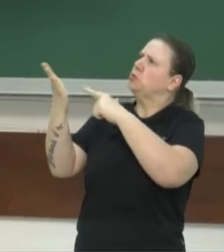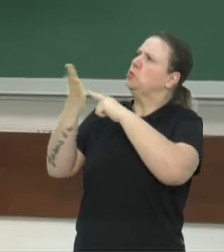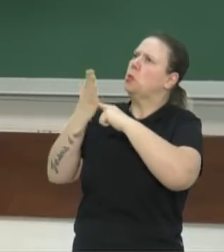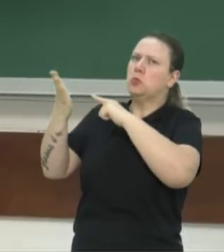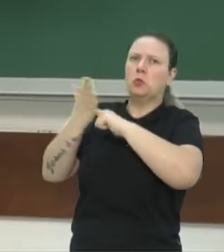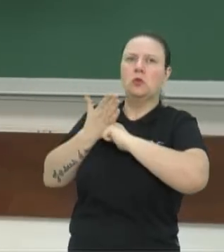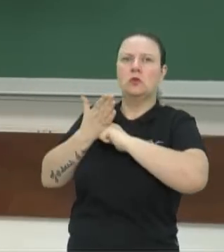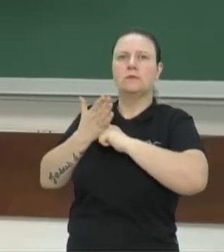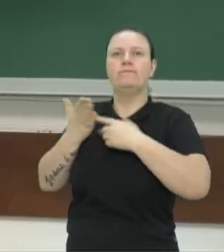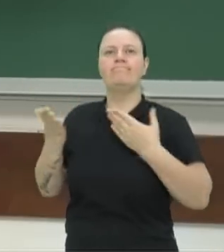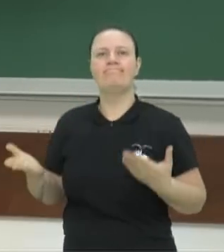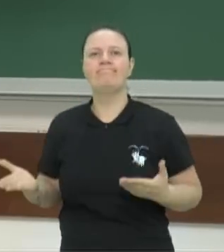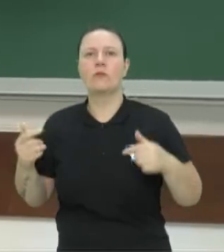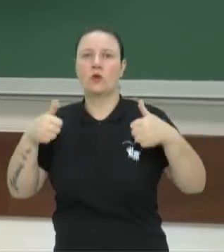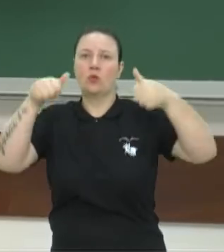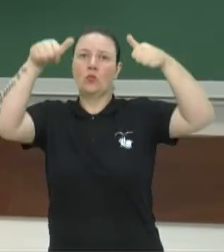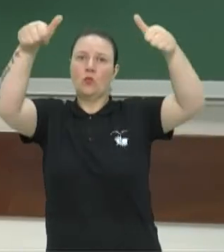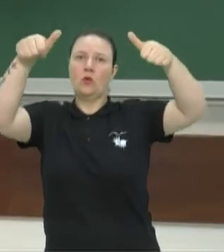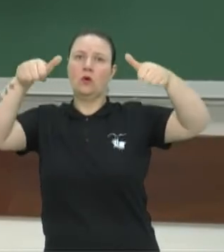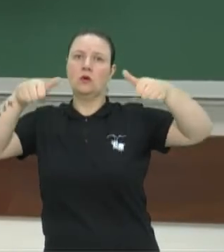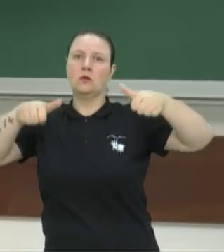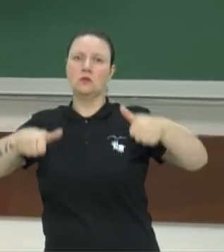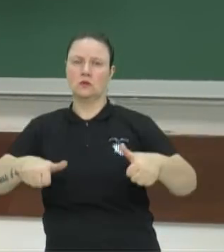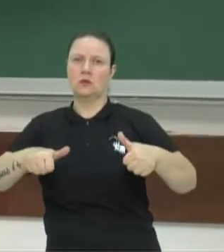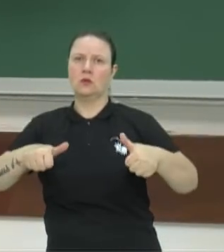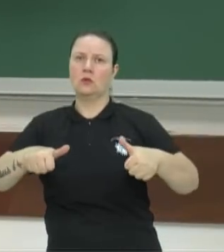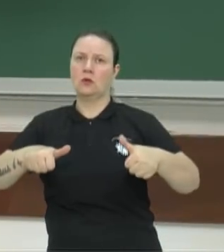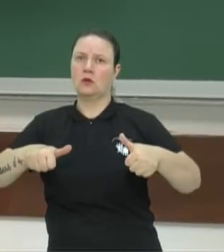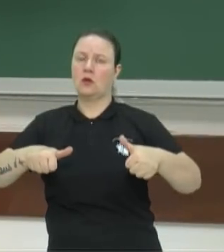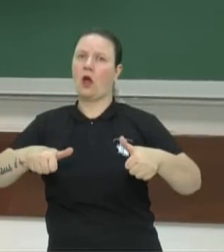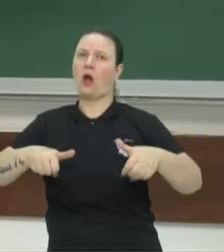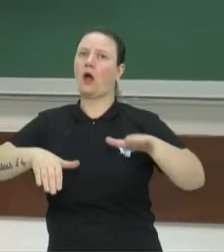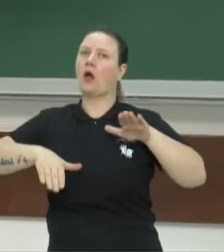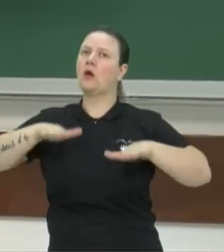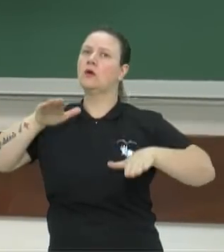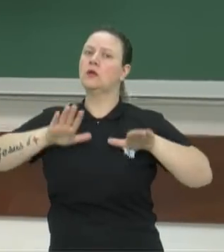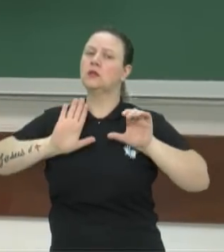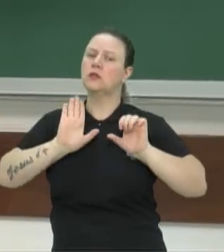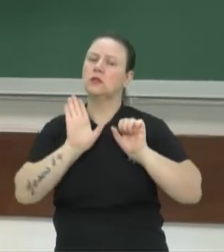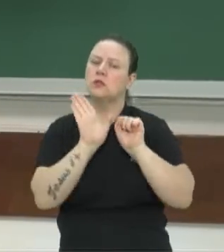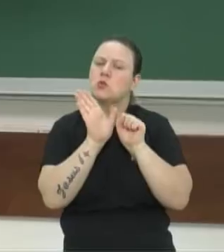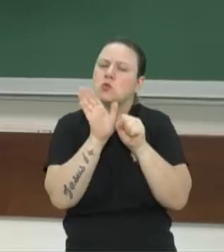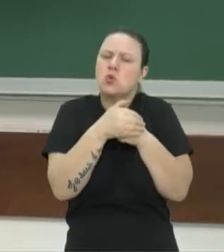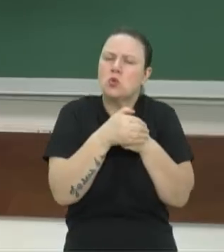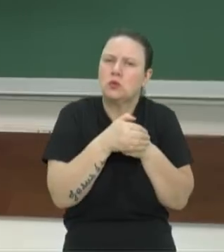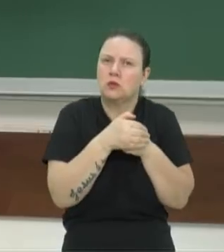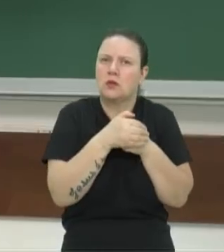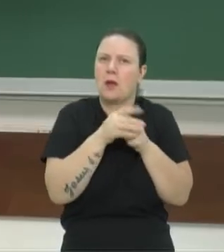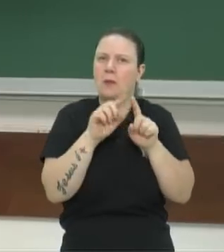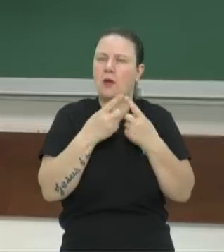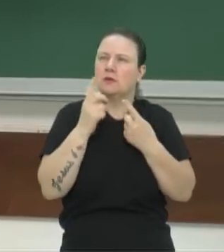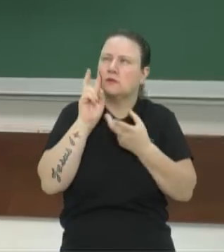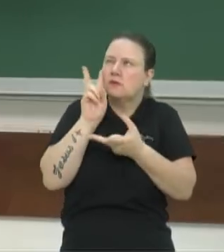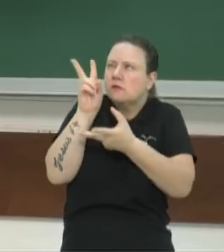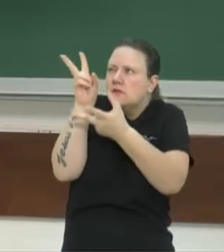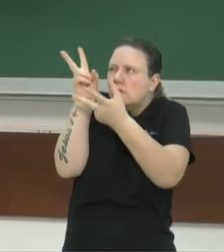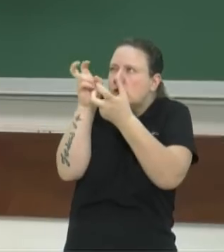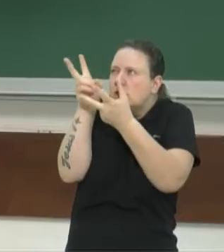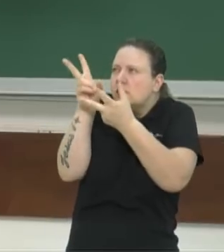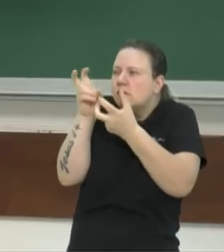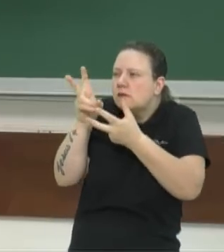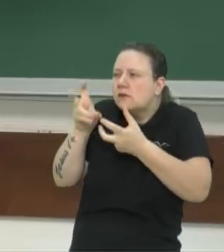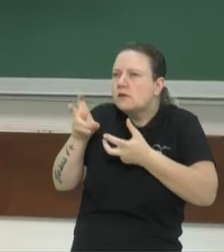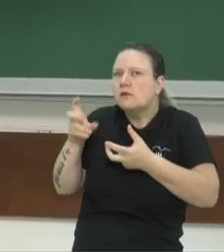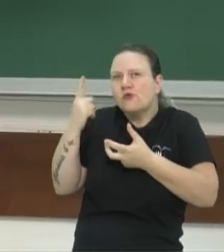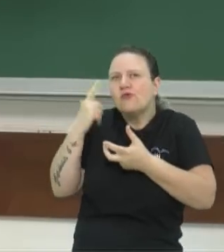nesse texto, desse cartaz, elas estão implícitas, ou seja, elas estão por trás. Mas nós facilmente